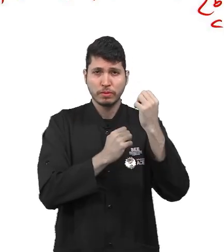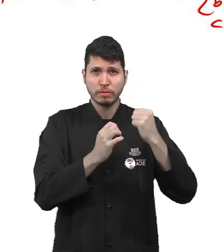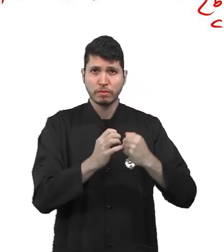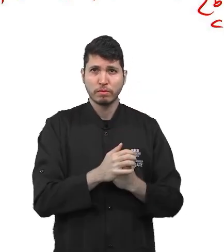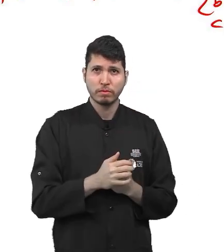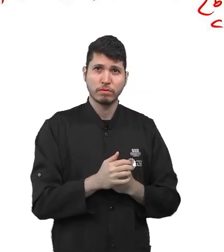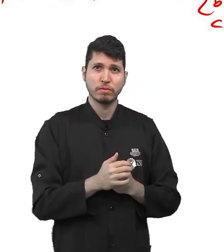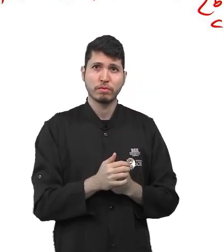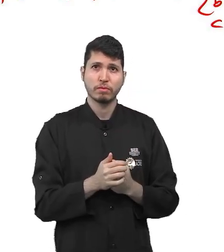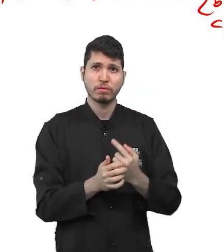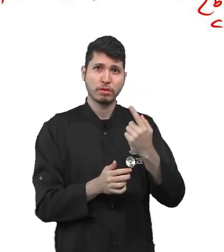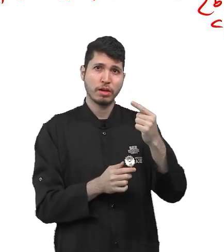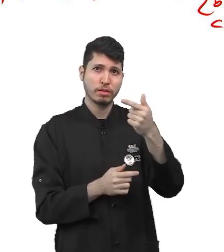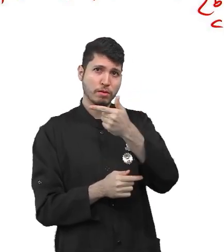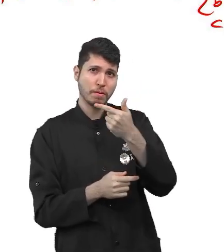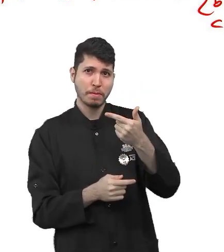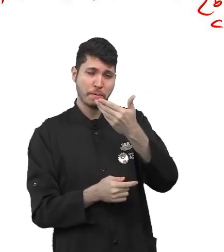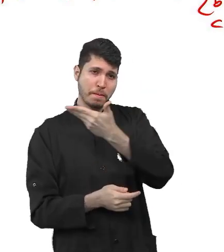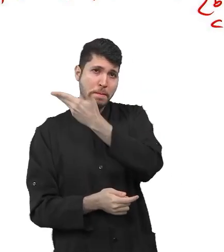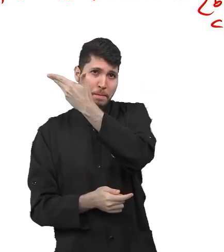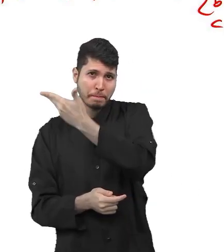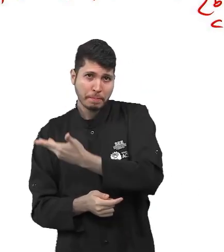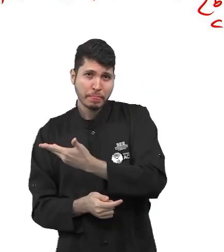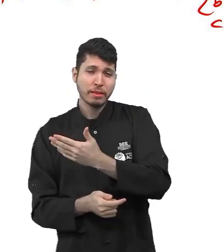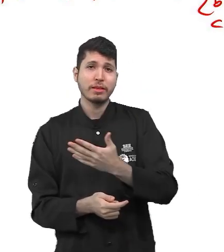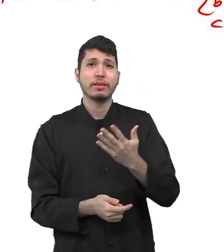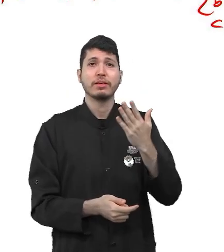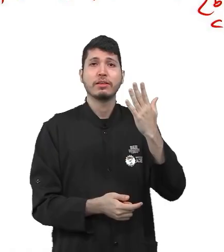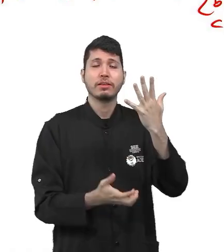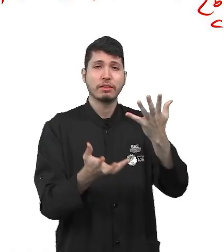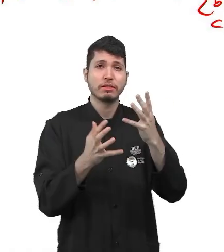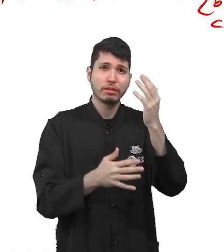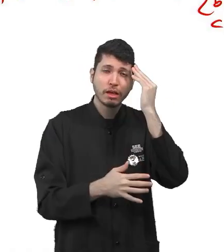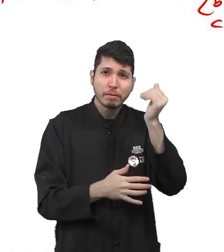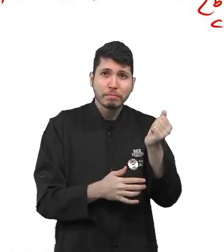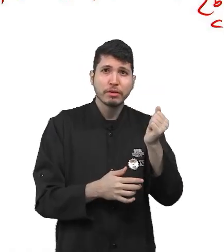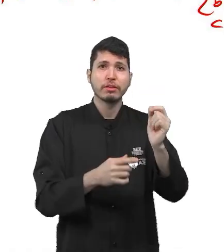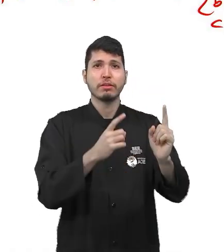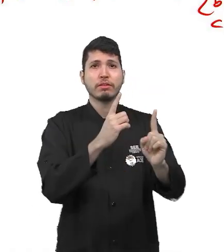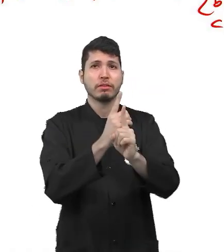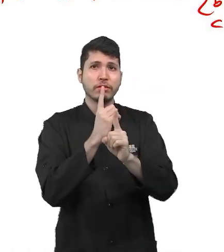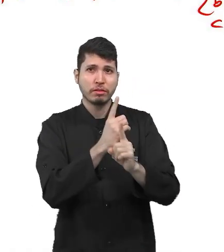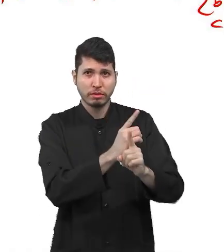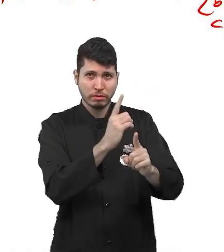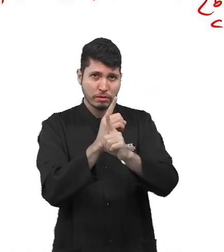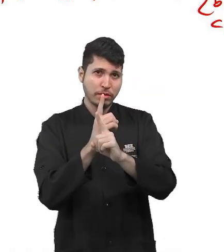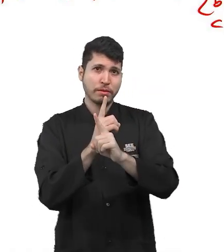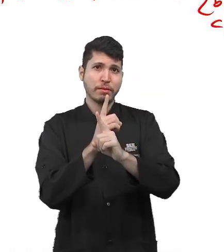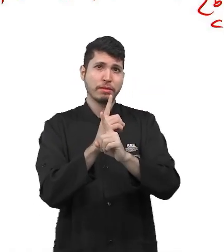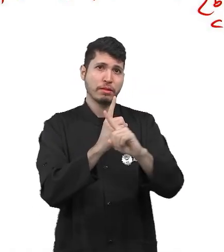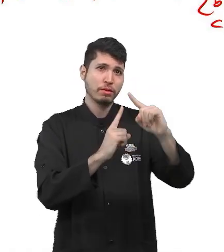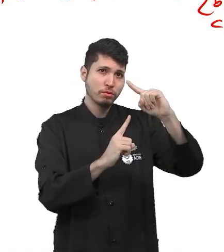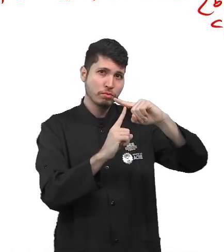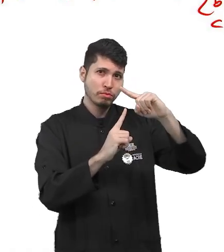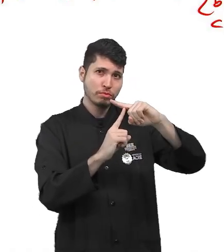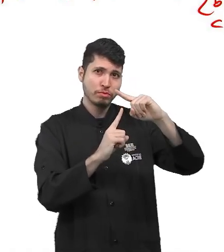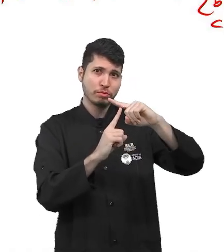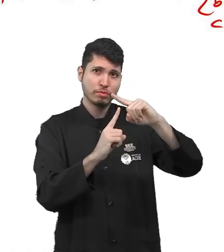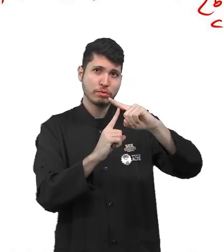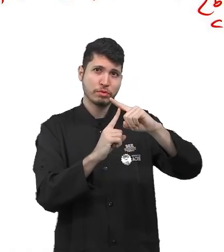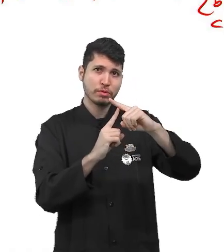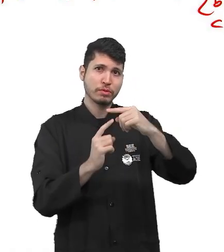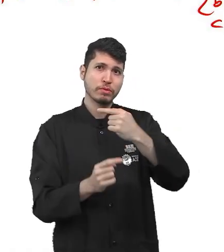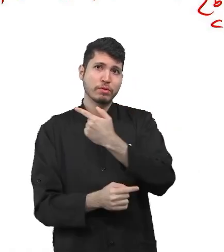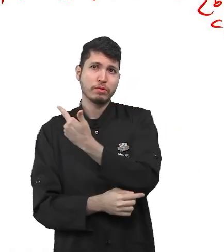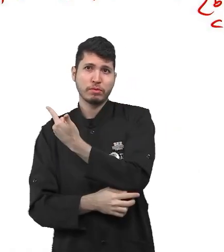classificação muito baixa, baixa, média e alta. Ele quer que você classifique em muito baixa, que é o intervalo de temperatura, né? Baixa,